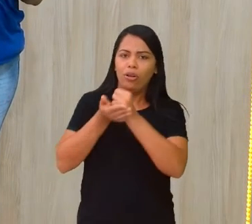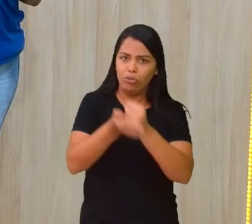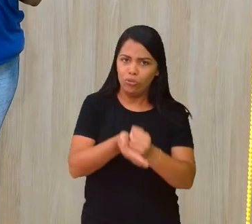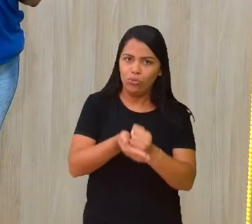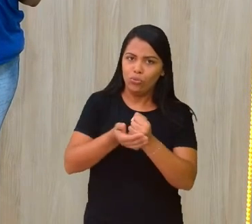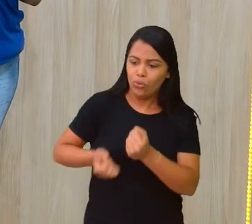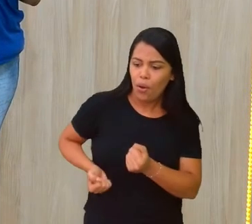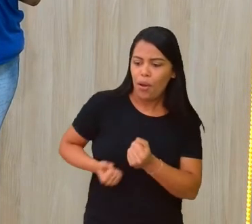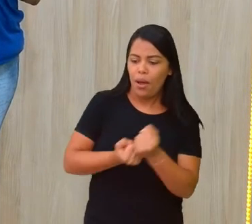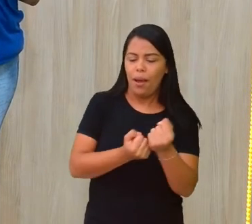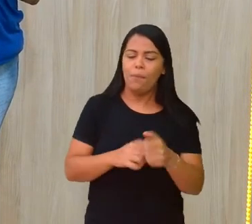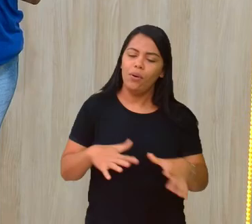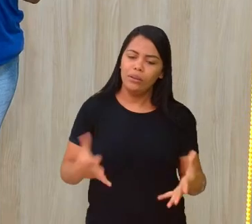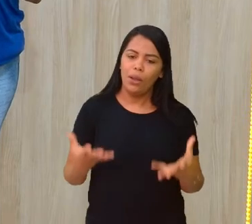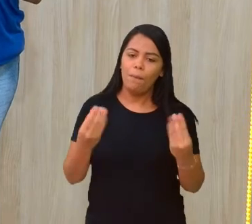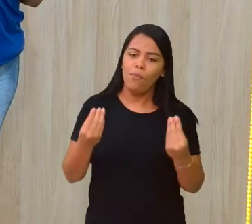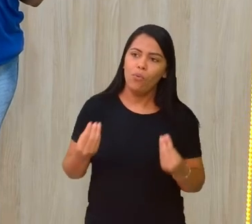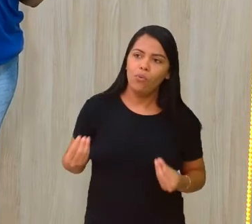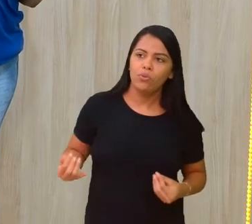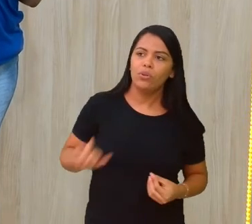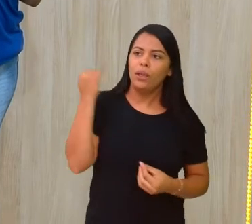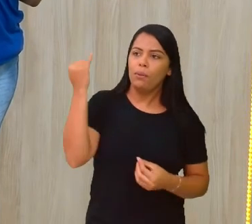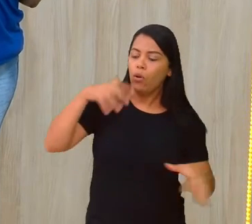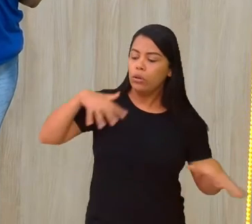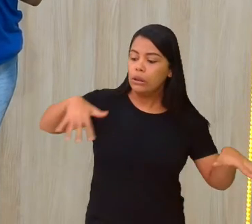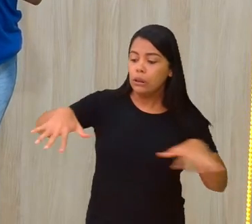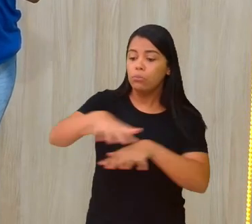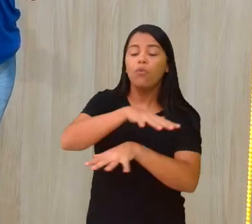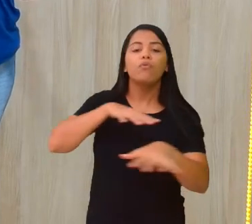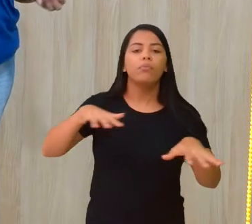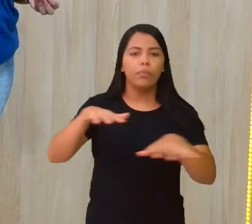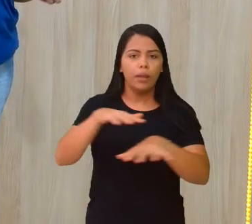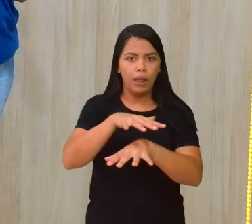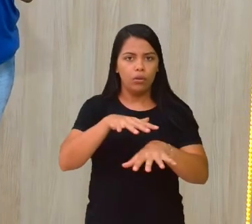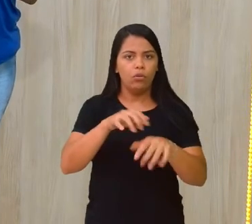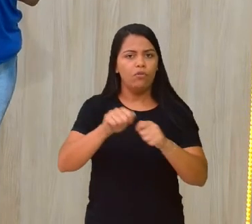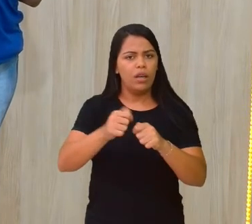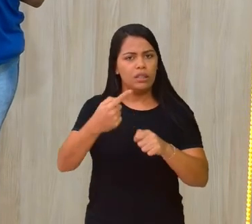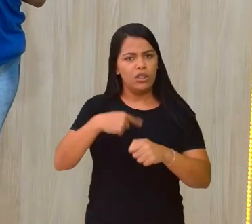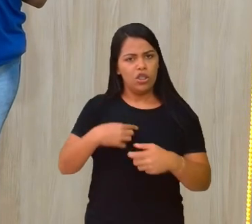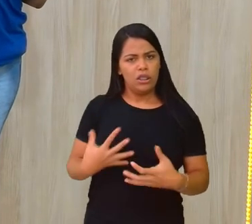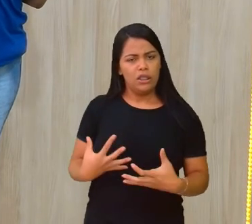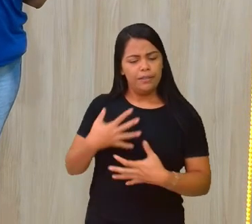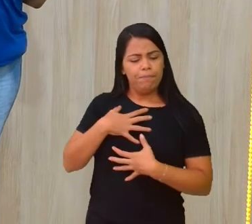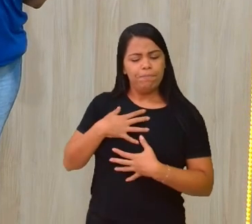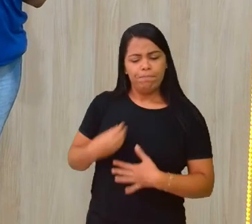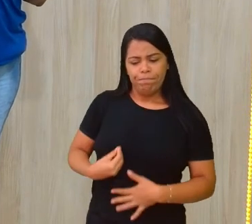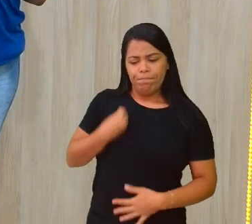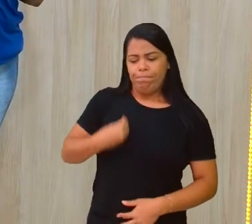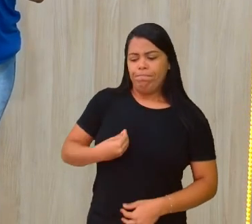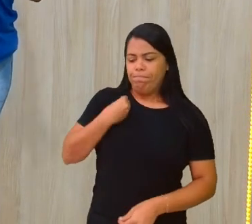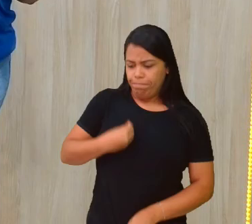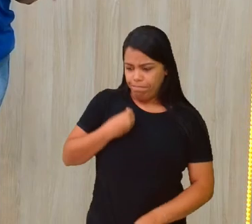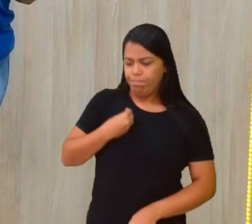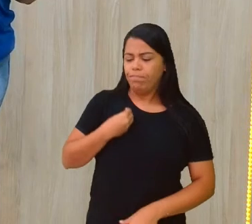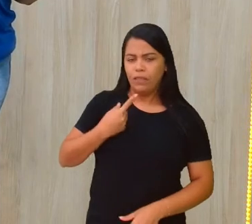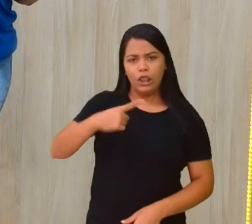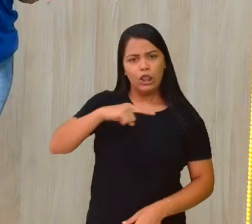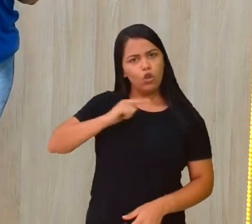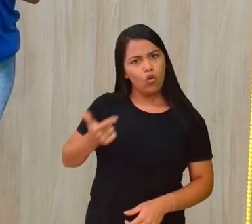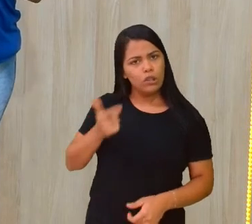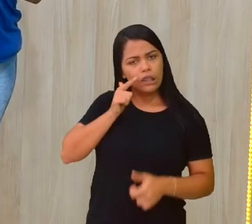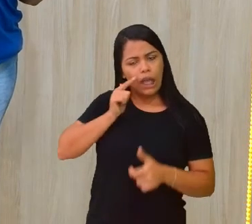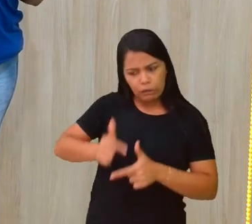tá? Esse movimento todo faz com que a gente se sinta vivo e sinta também que tem jeito,